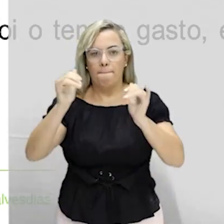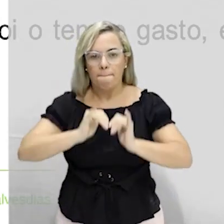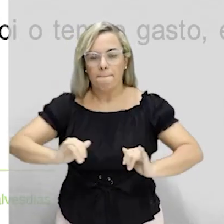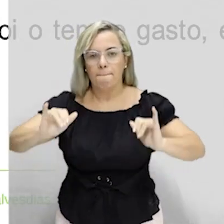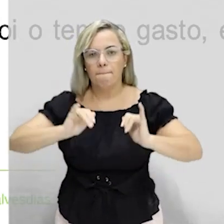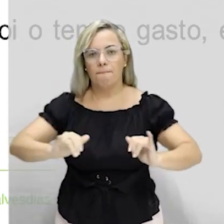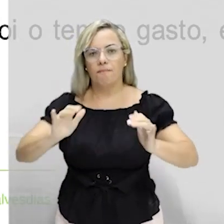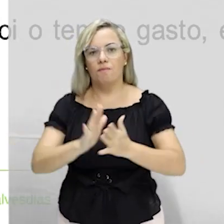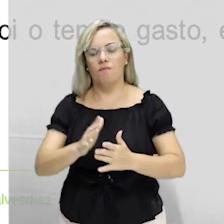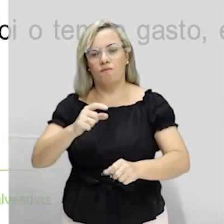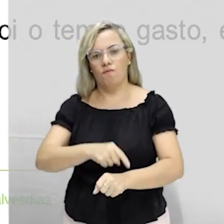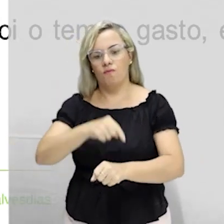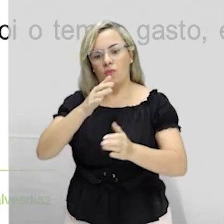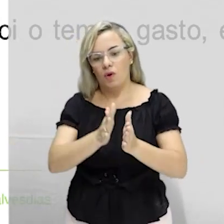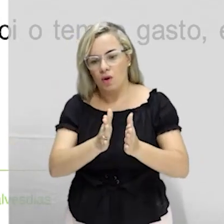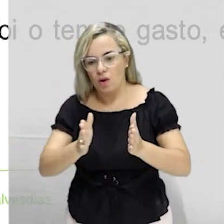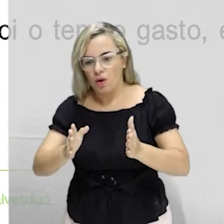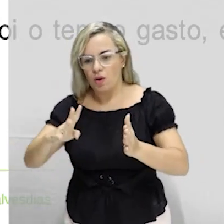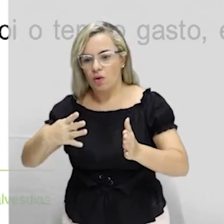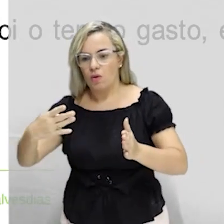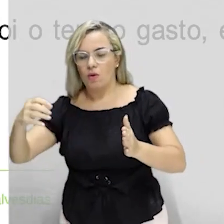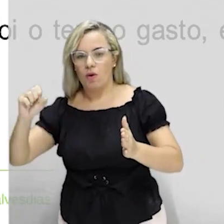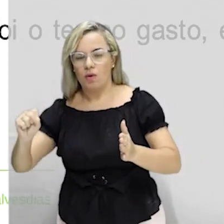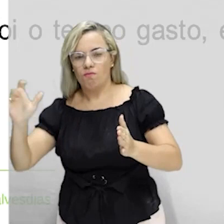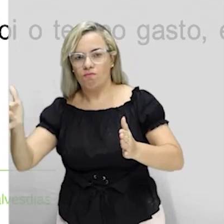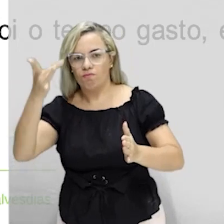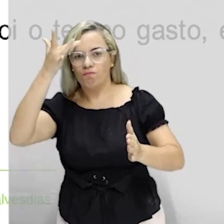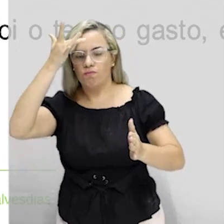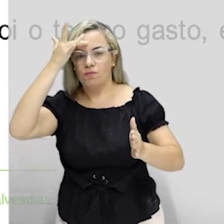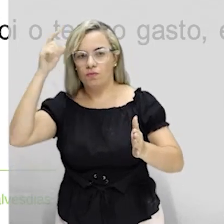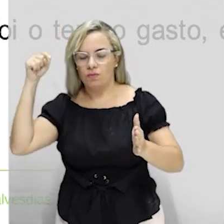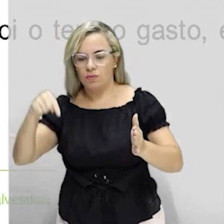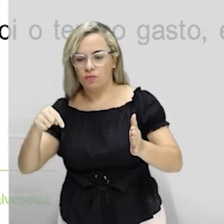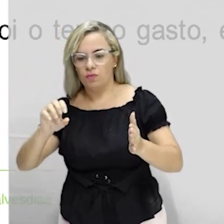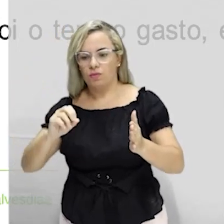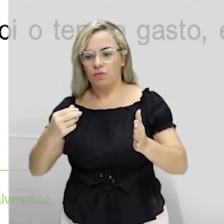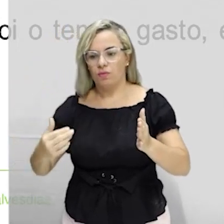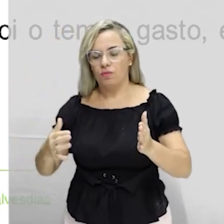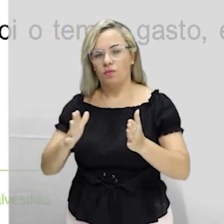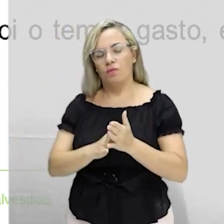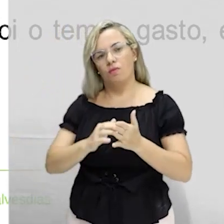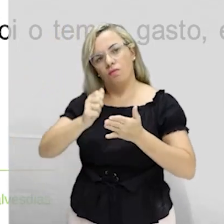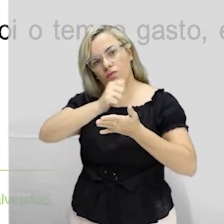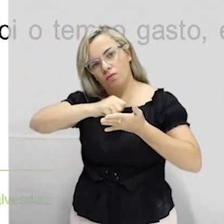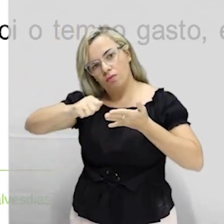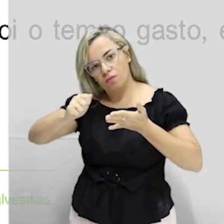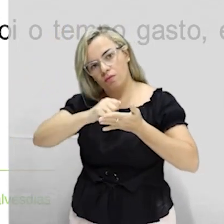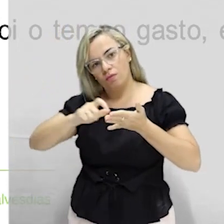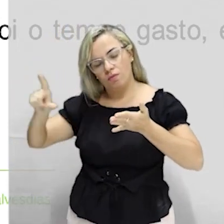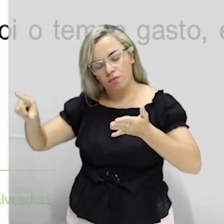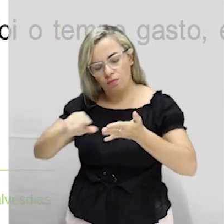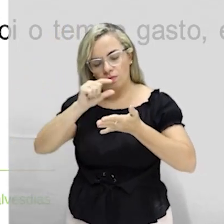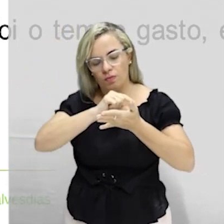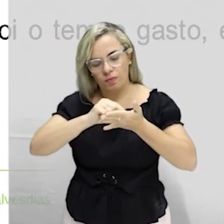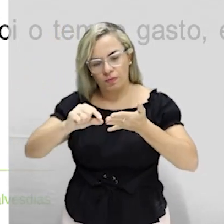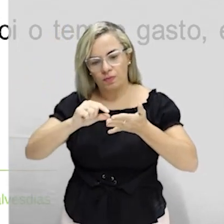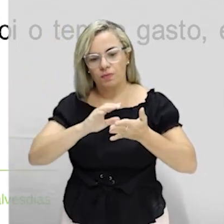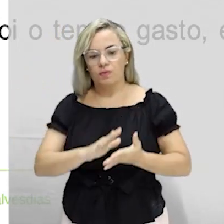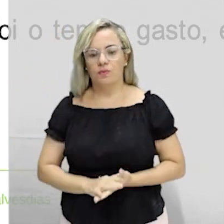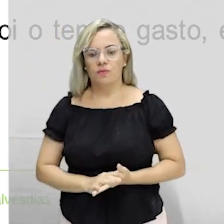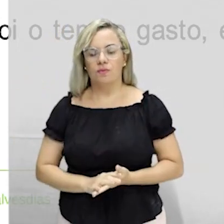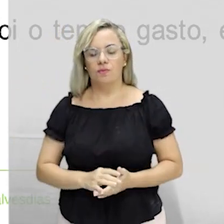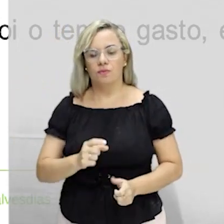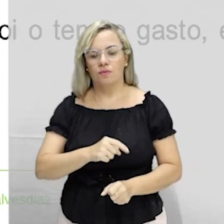passada aí, tempo, 4 segundos, já memoriza, tá? Ou se no caso aí, no teu material escrito, já sublinha.